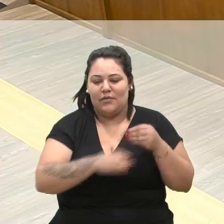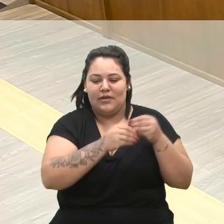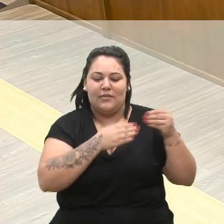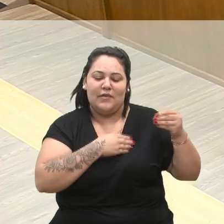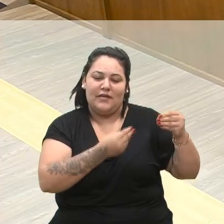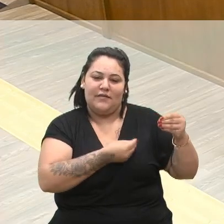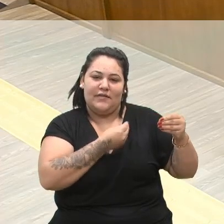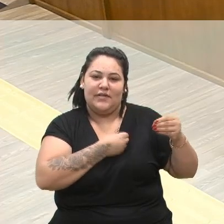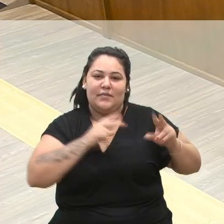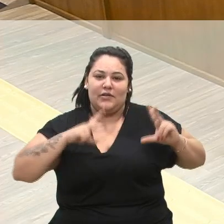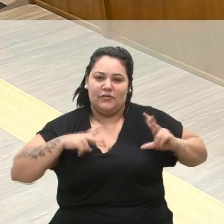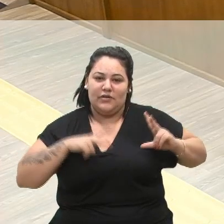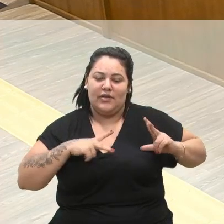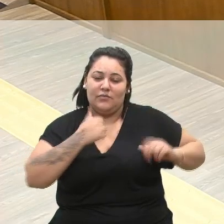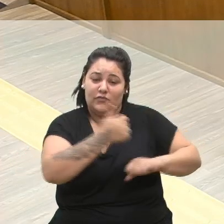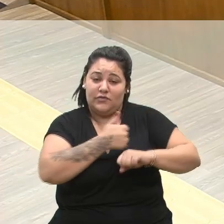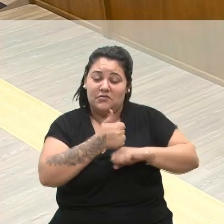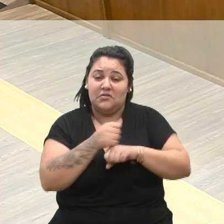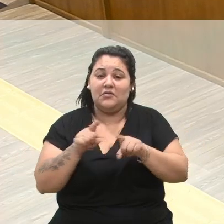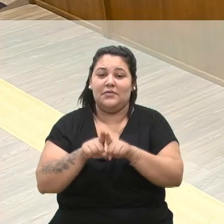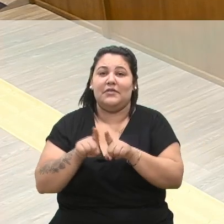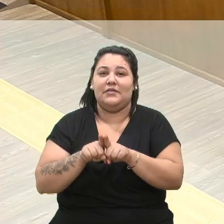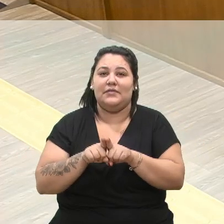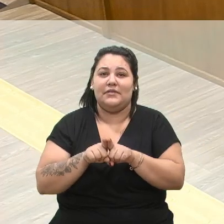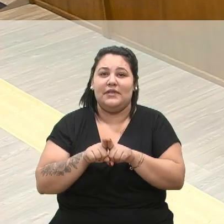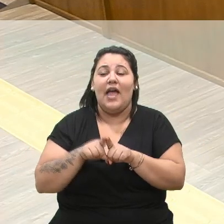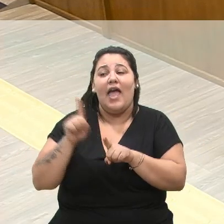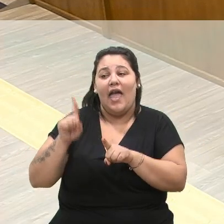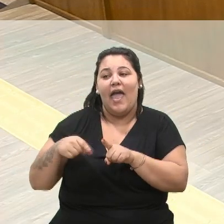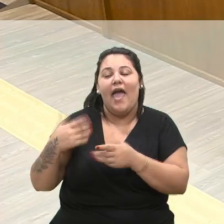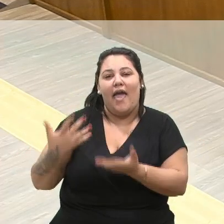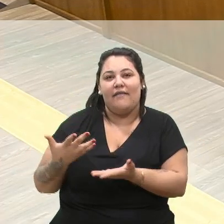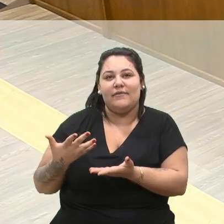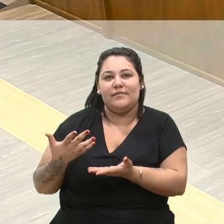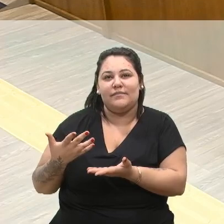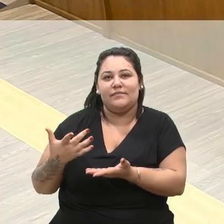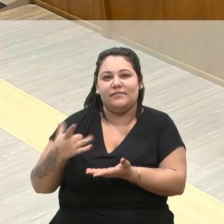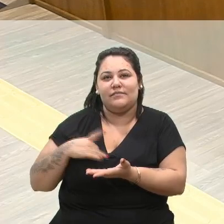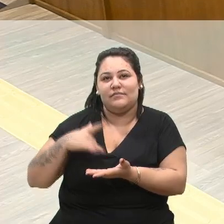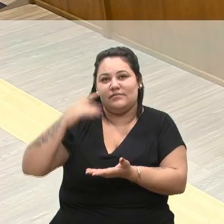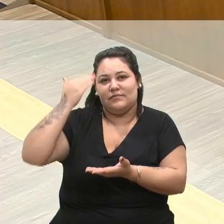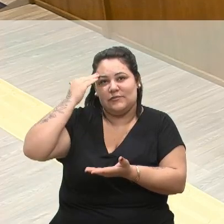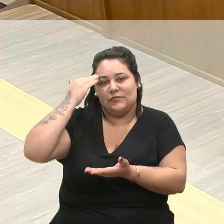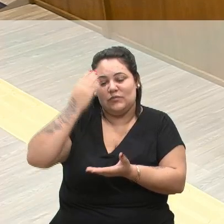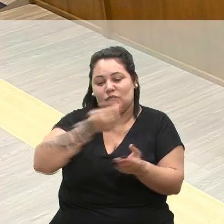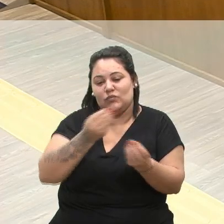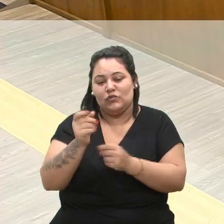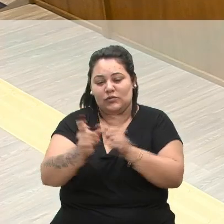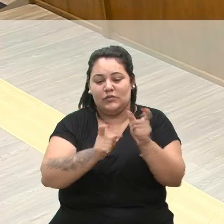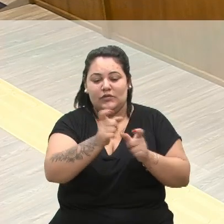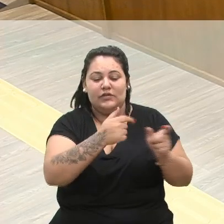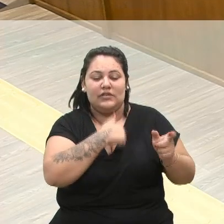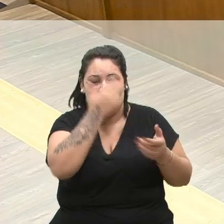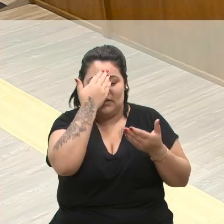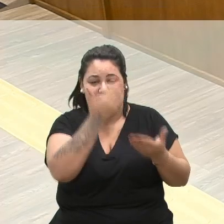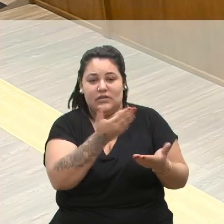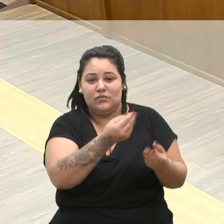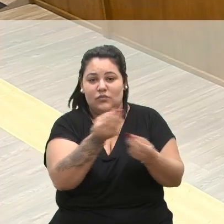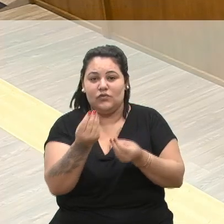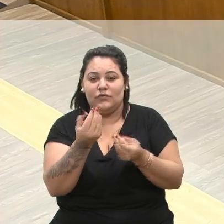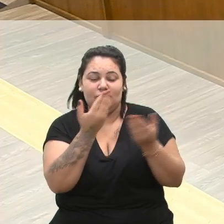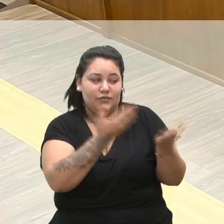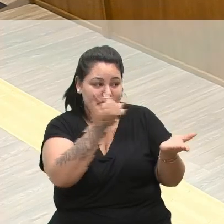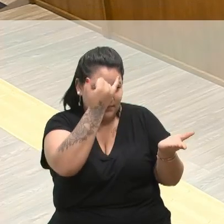pessoal e profissional, é fruto de entendimento de muitas pessoas, das quais eu agradeço, e o senhor muito